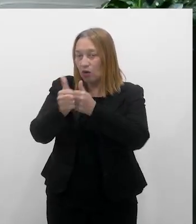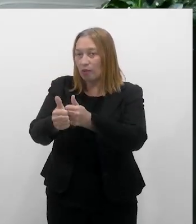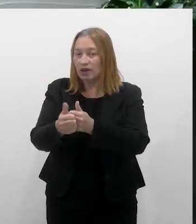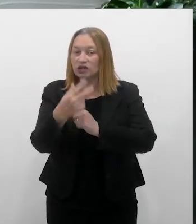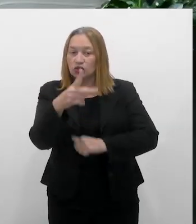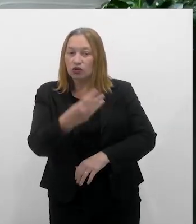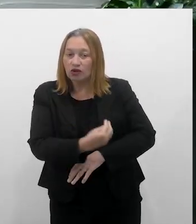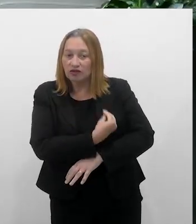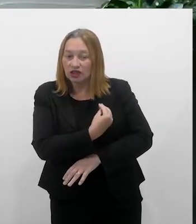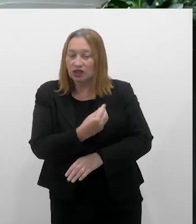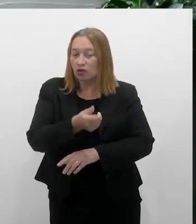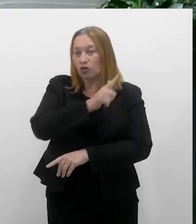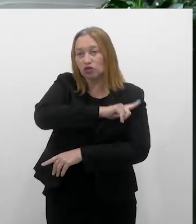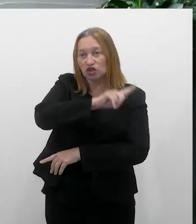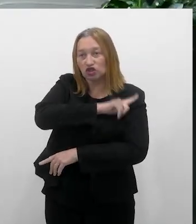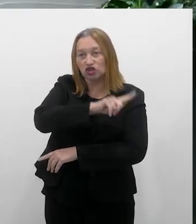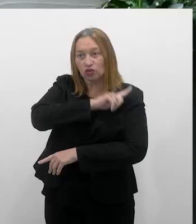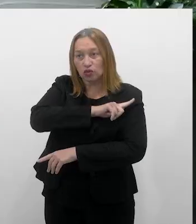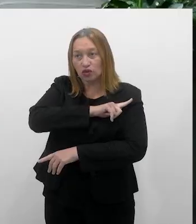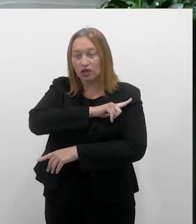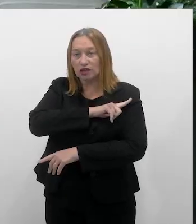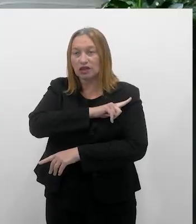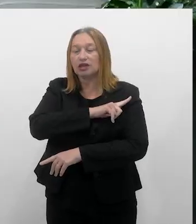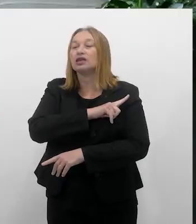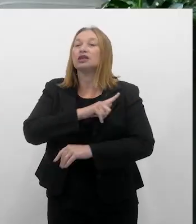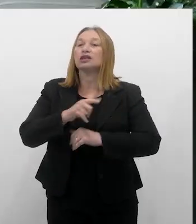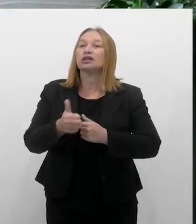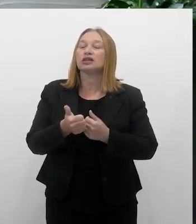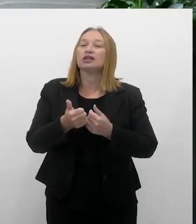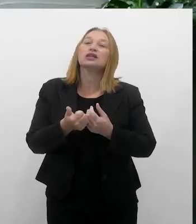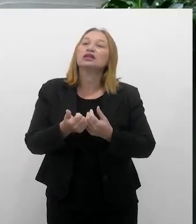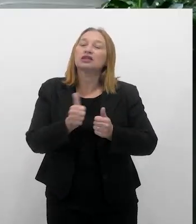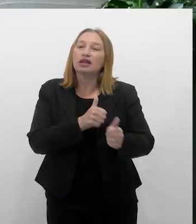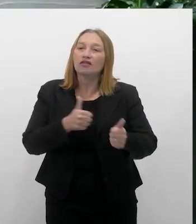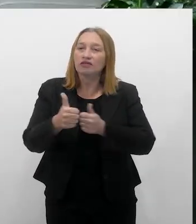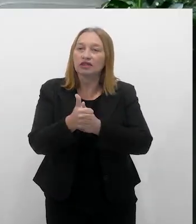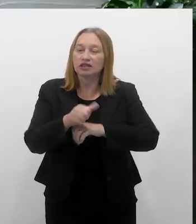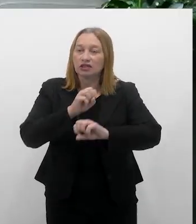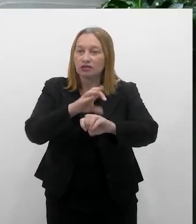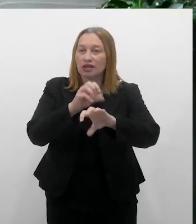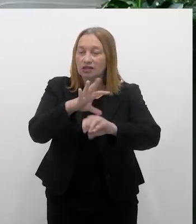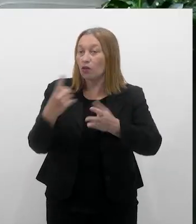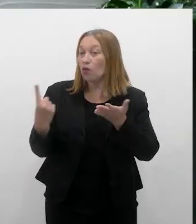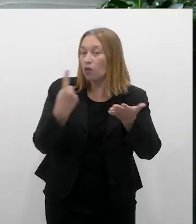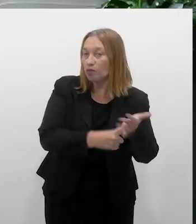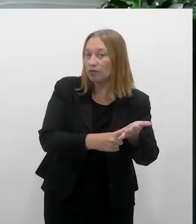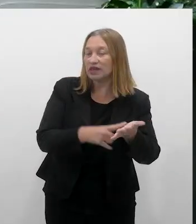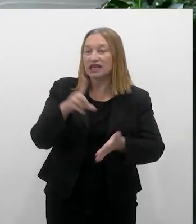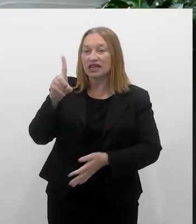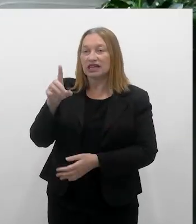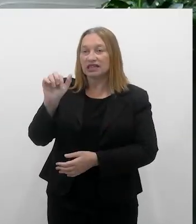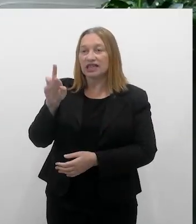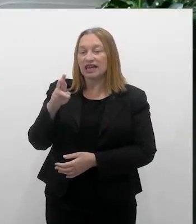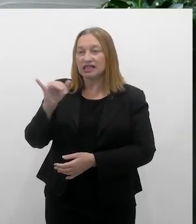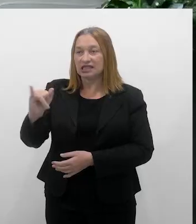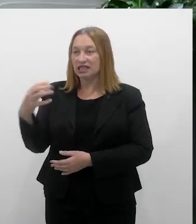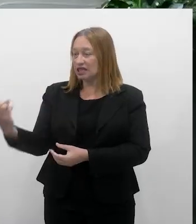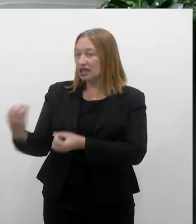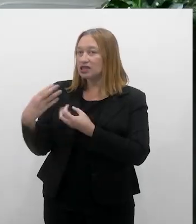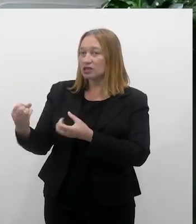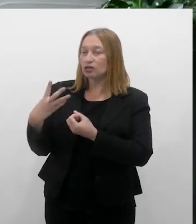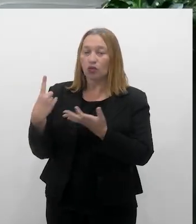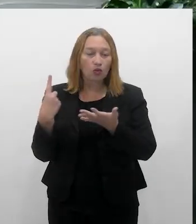como professora, mas como uma gestora pública à frente da educação? O compromisso. Darcy nos ensinou que é necessário ter